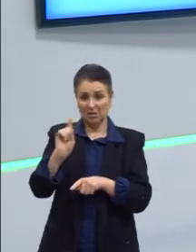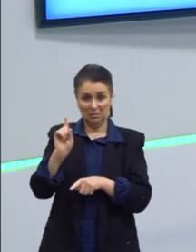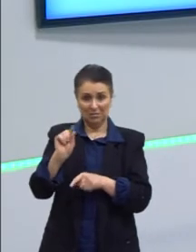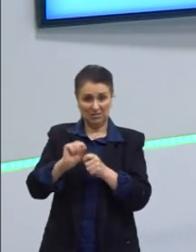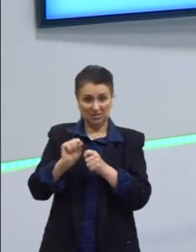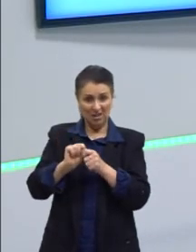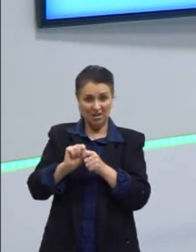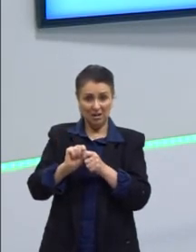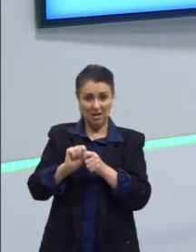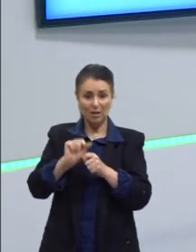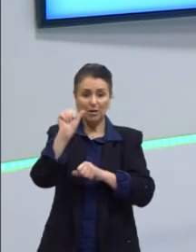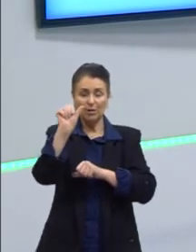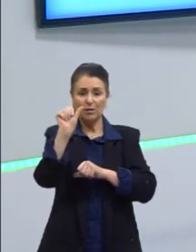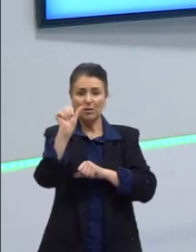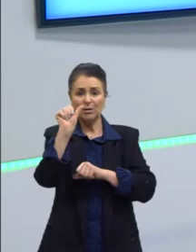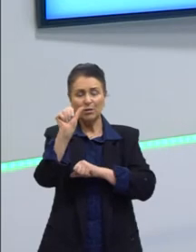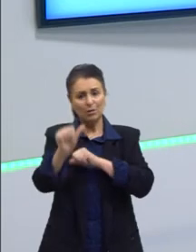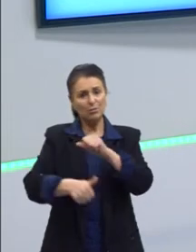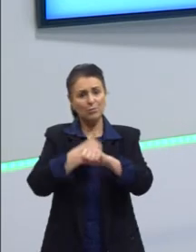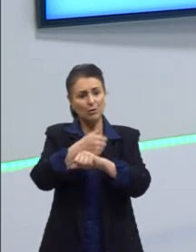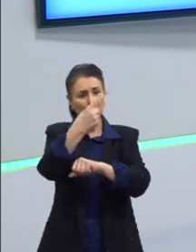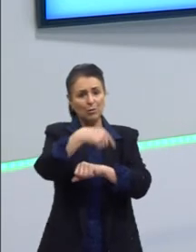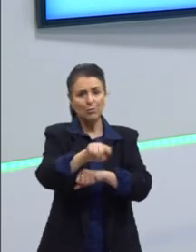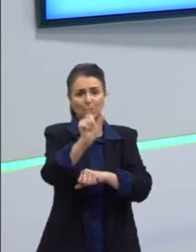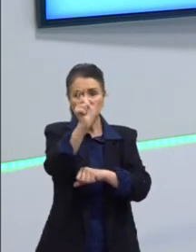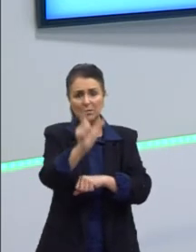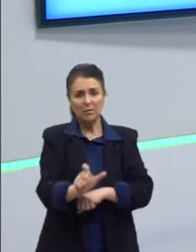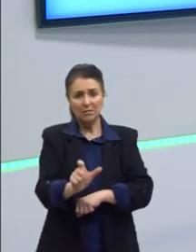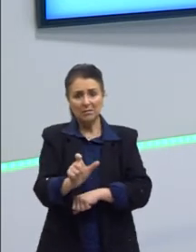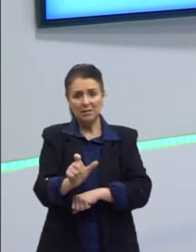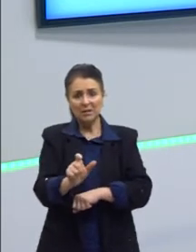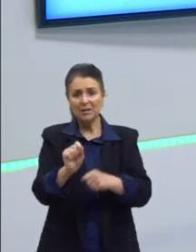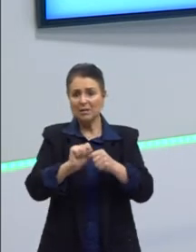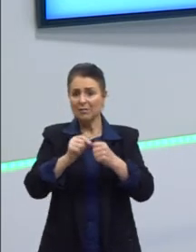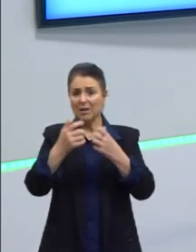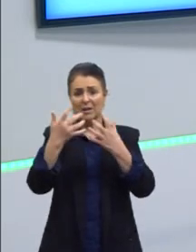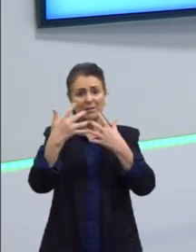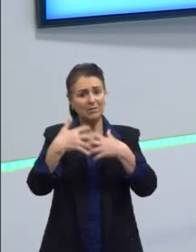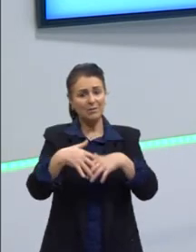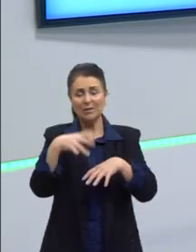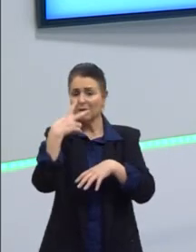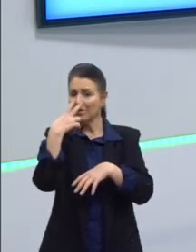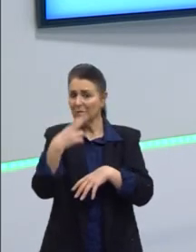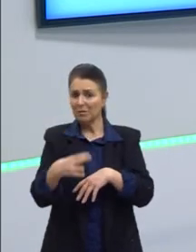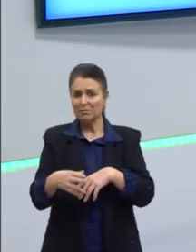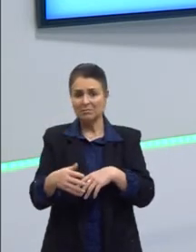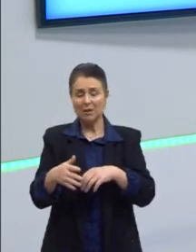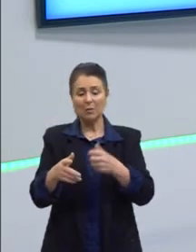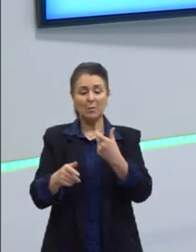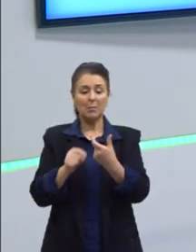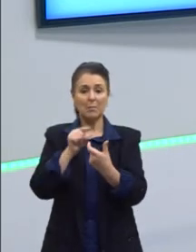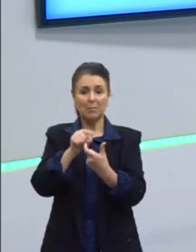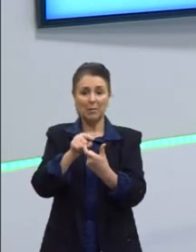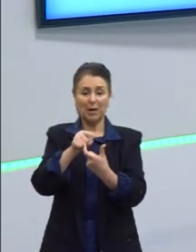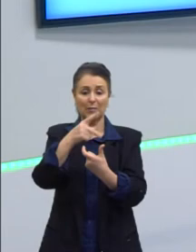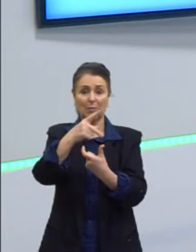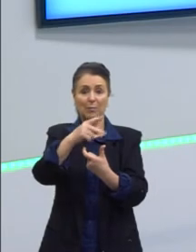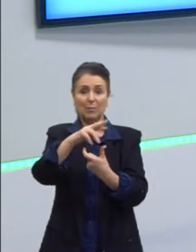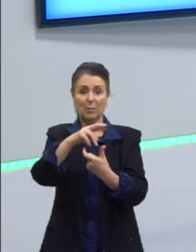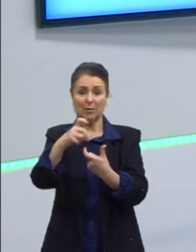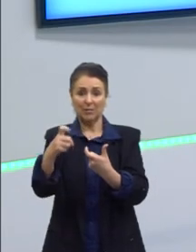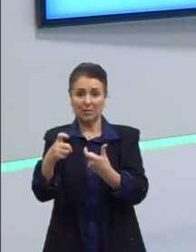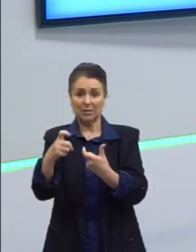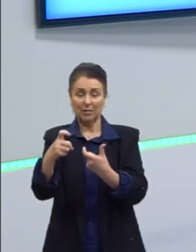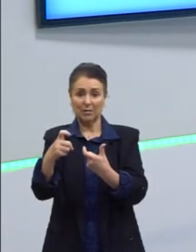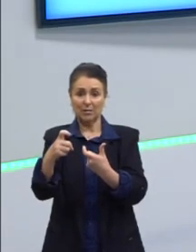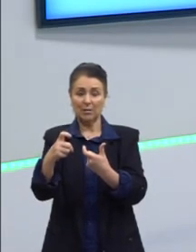trocar ele por outro que tenha a mesma função ou seja qualquer palavra proparoxítona o cara